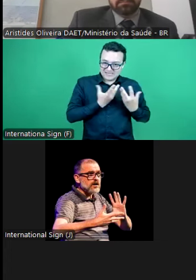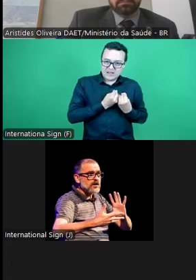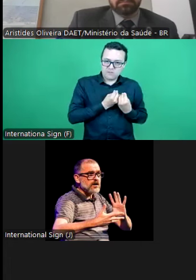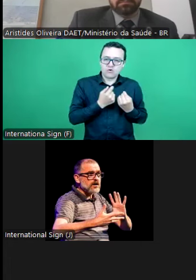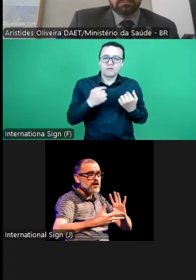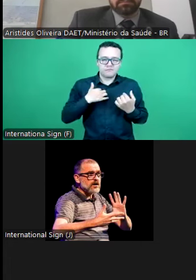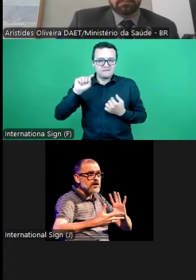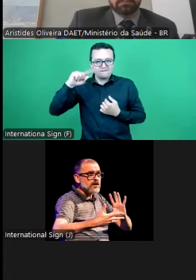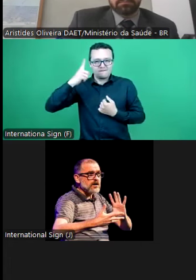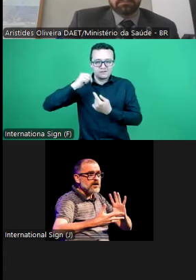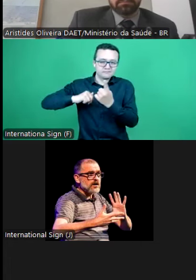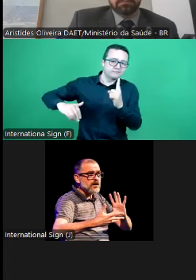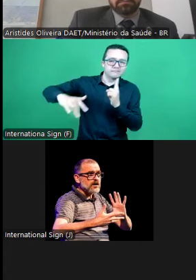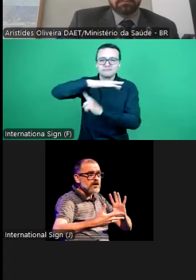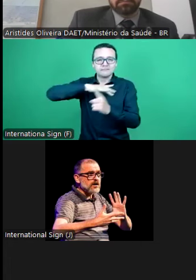ano,